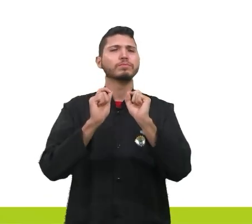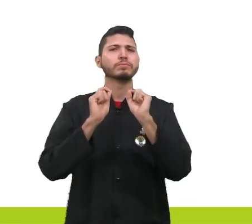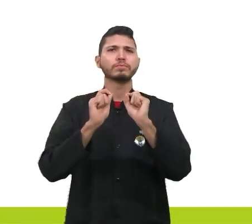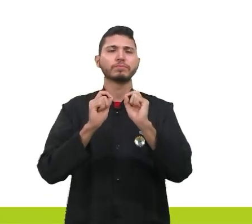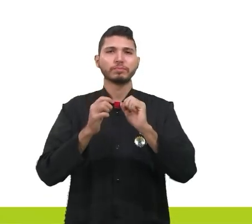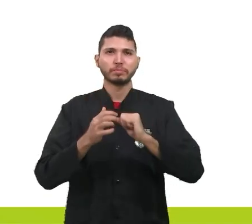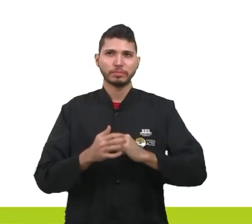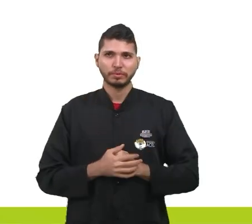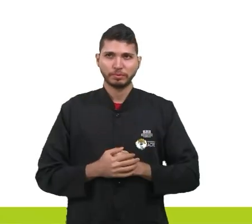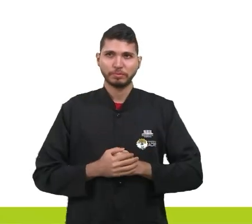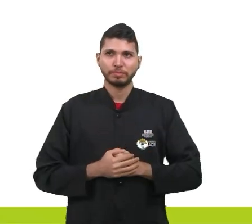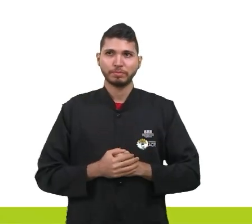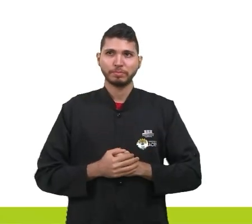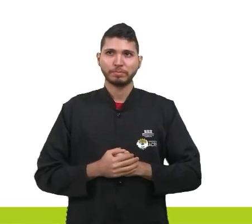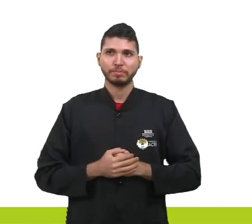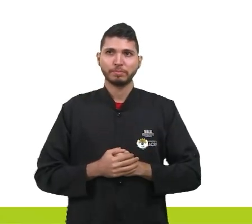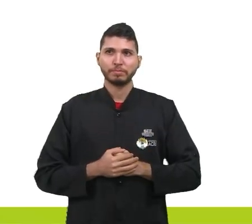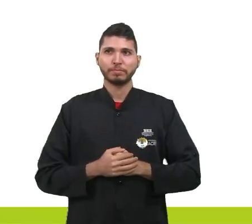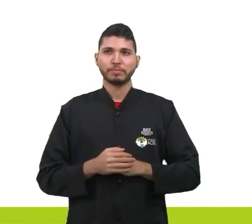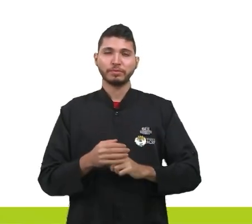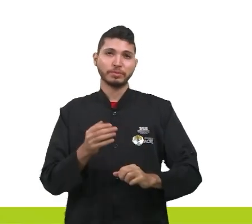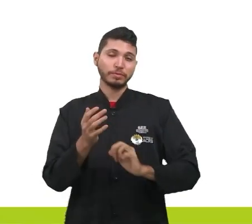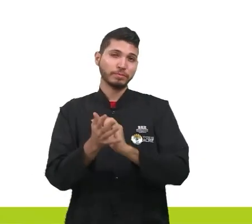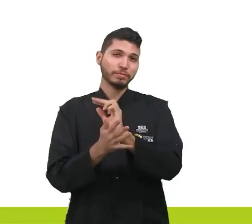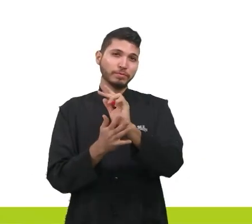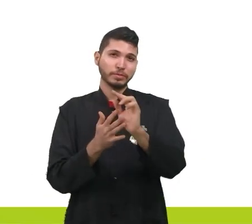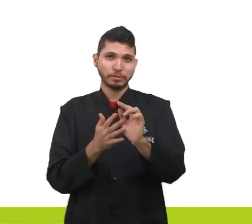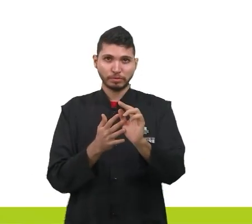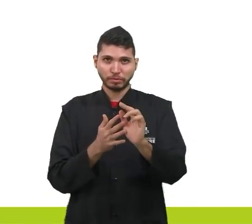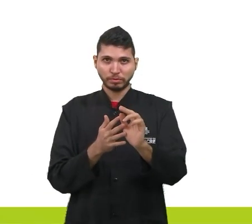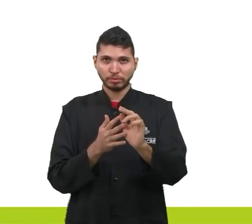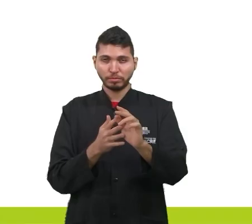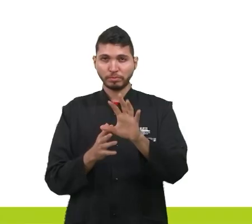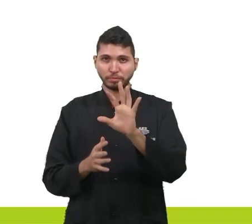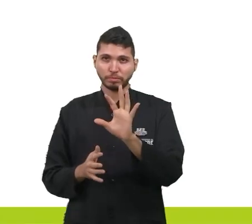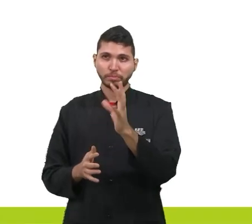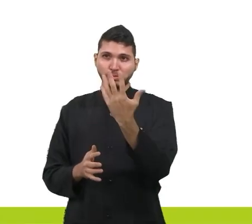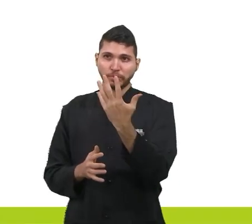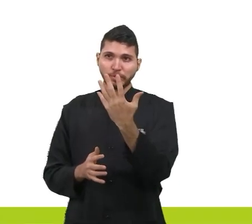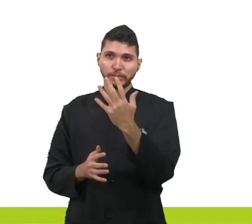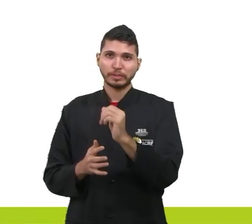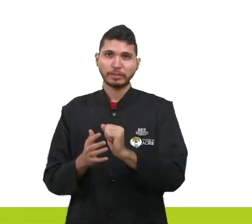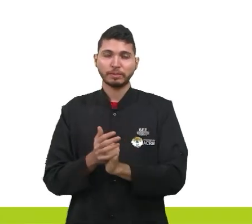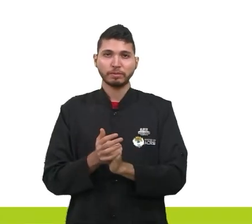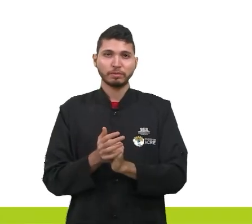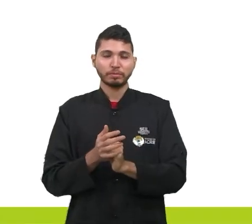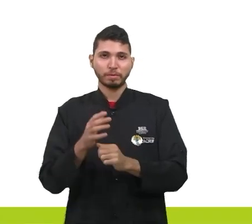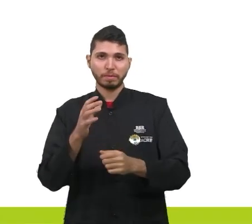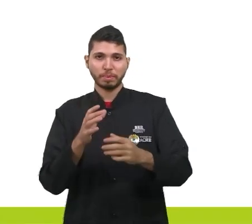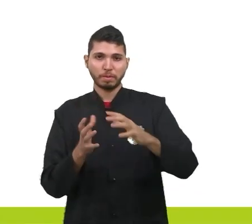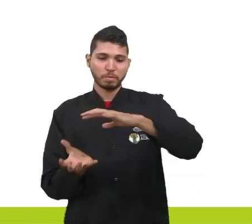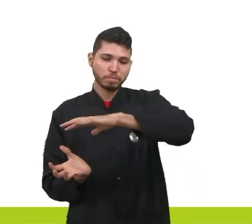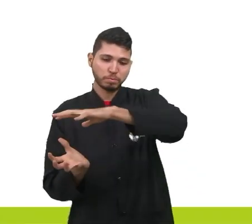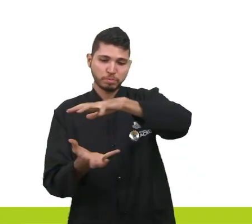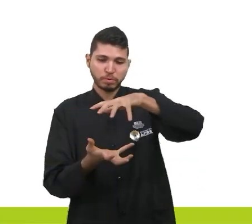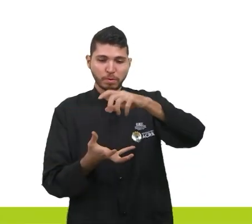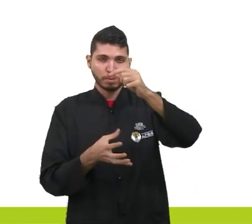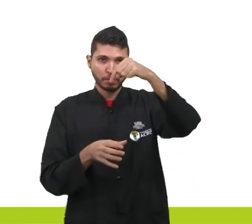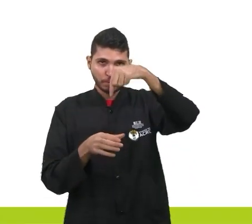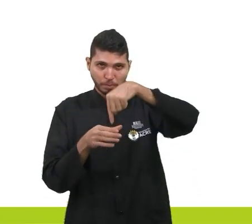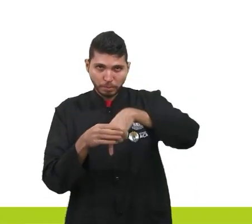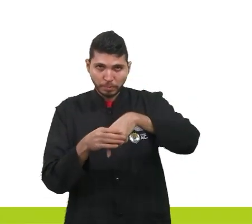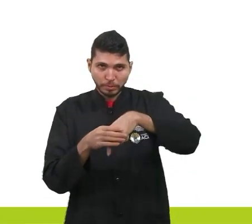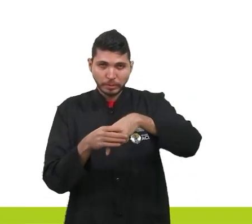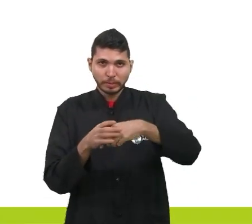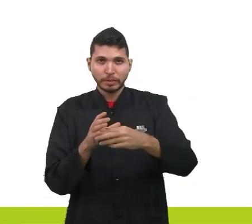é um conjunto aí de variações do tempo de um determinado lugar da superfície terrestre. Interessante frisar,